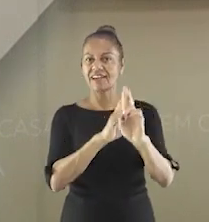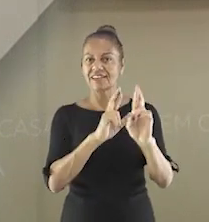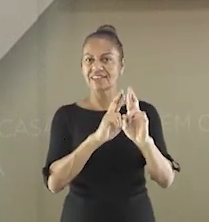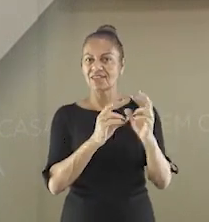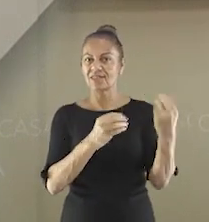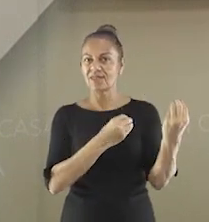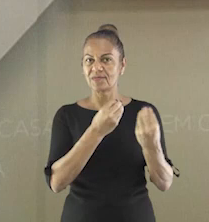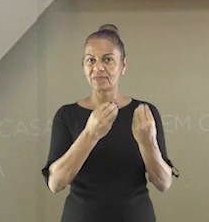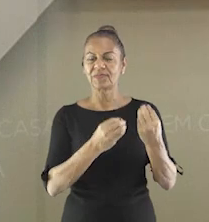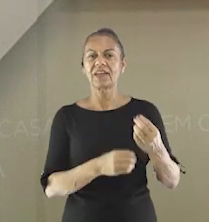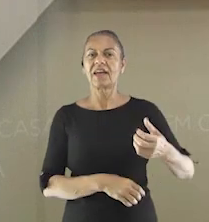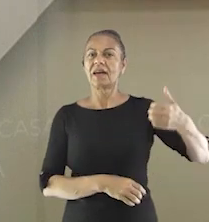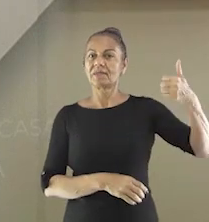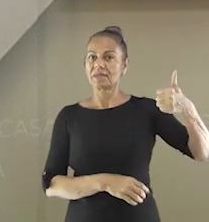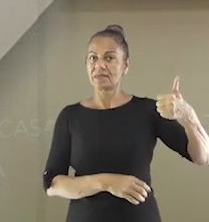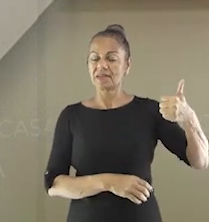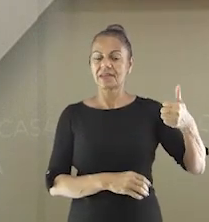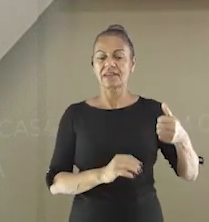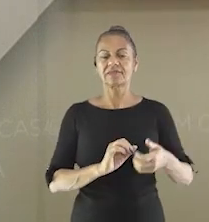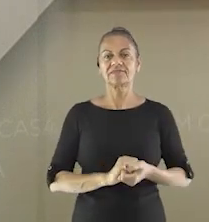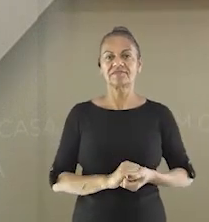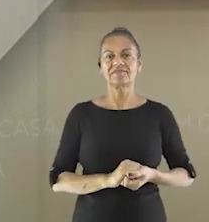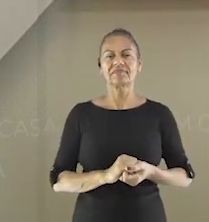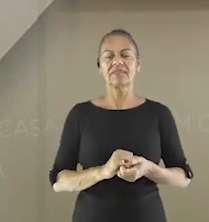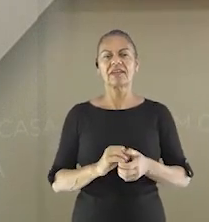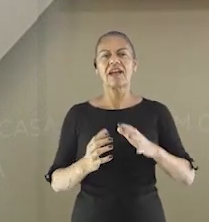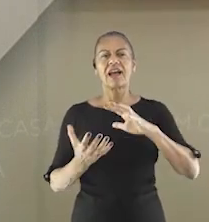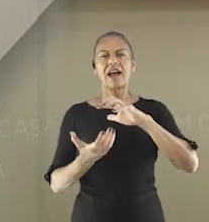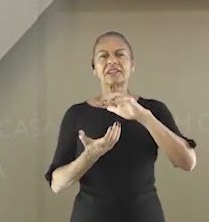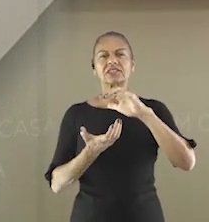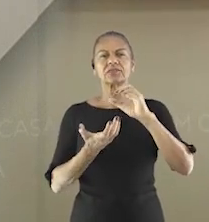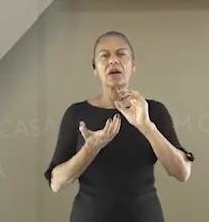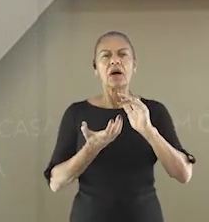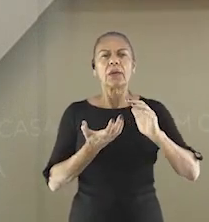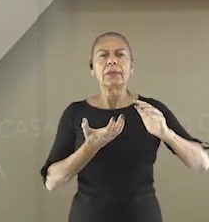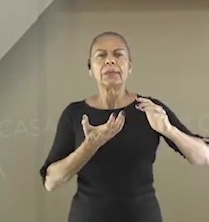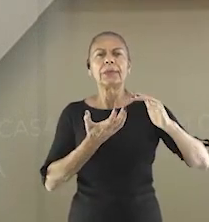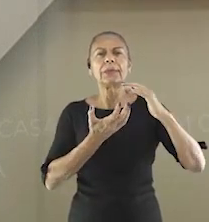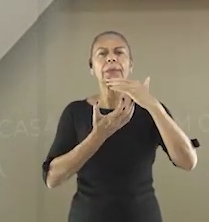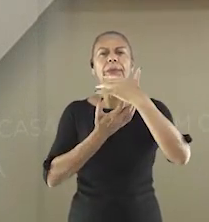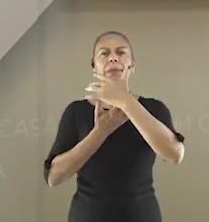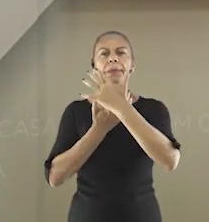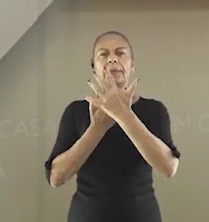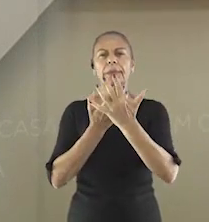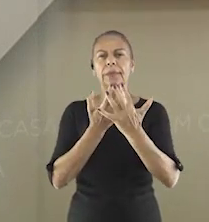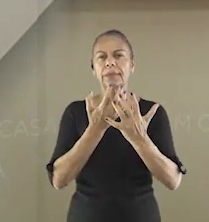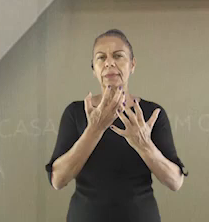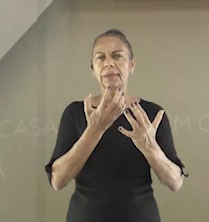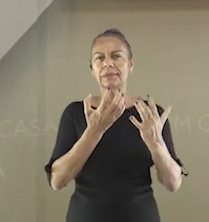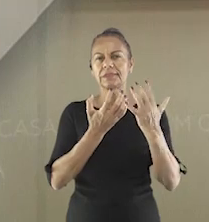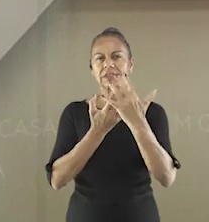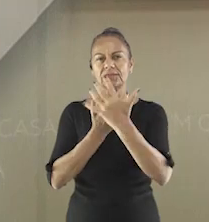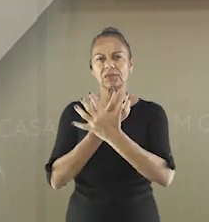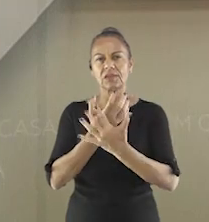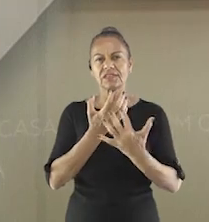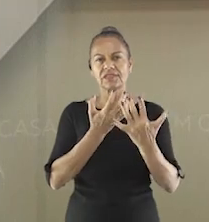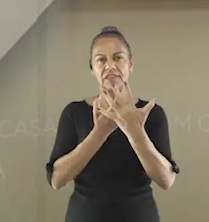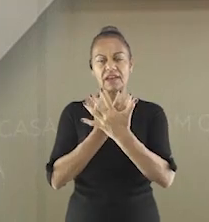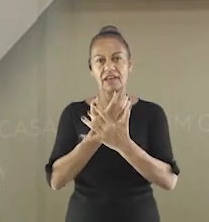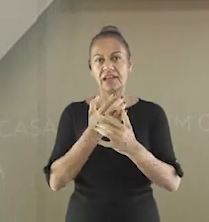Vamos à primeira. A atmosfera é o conjunto de todos os gases que envolvem um planeta, A